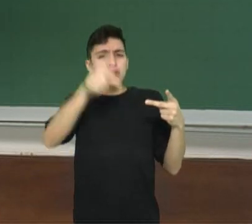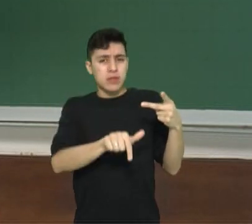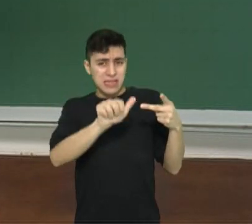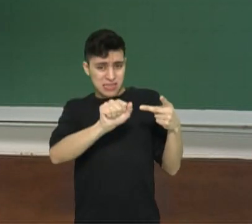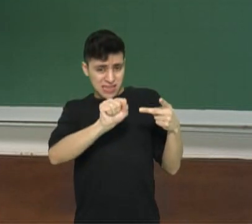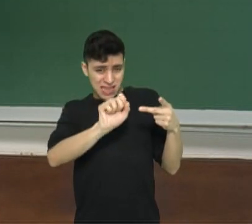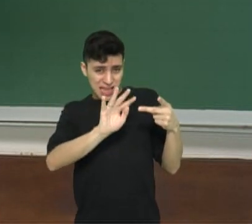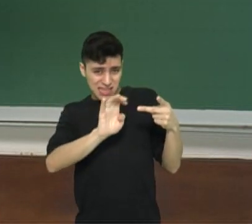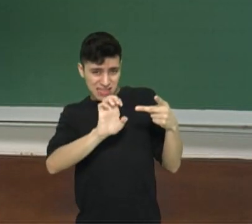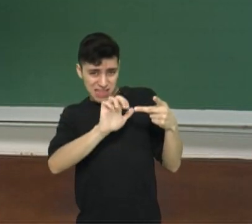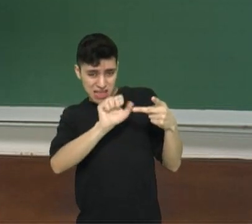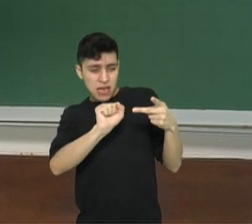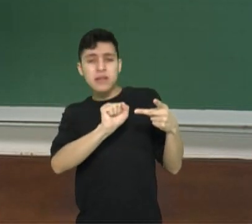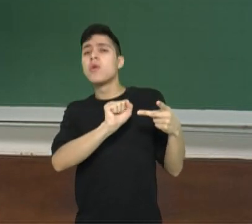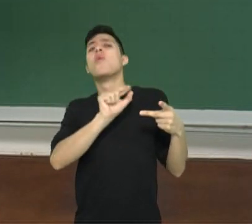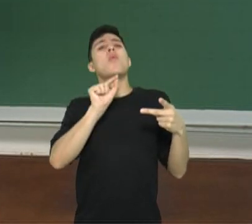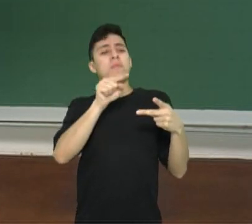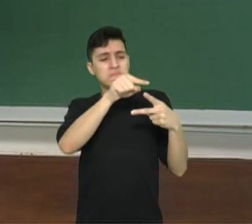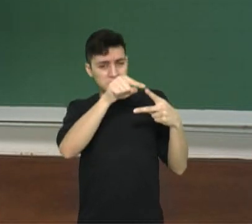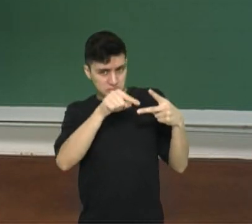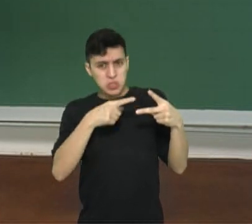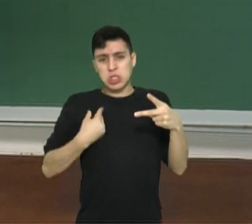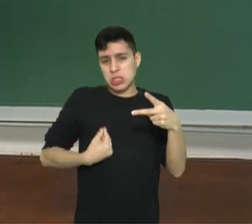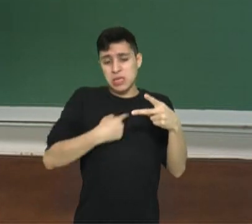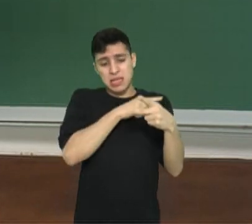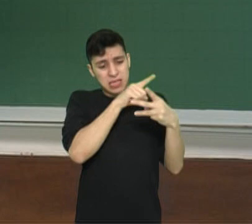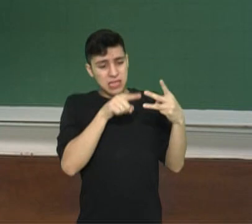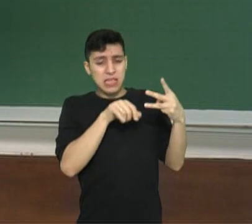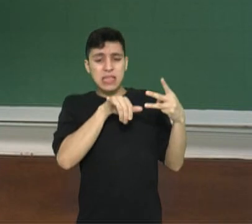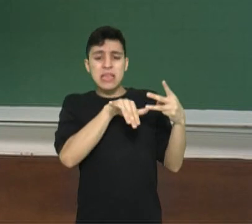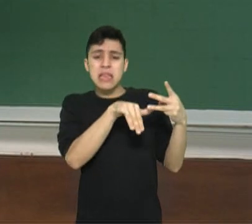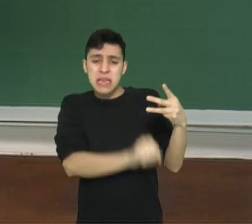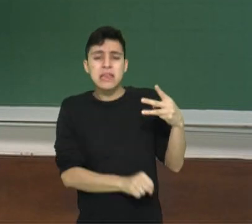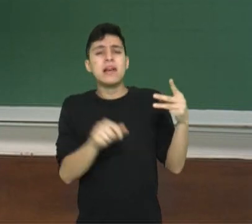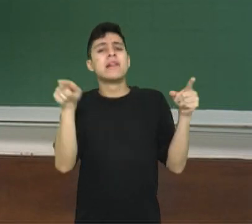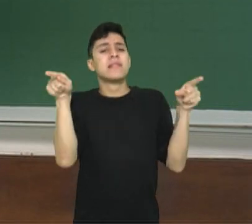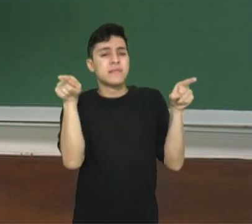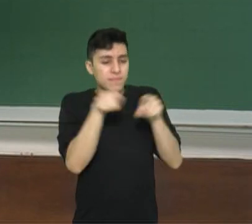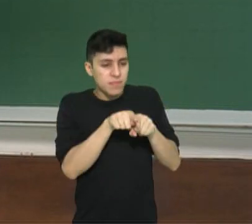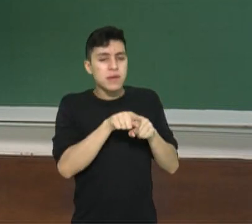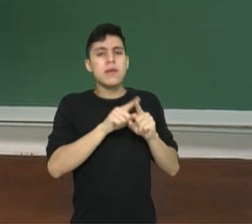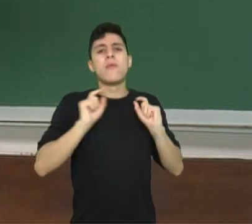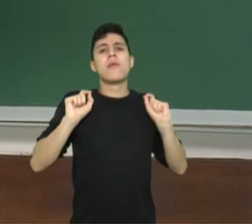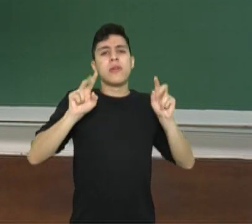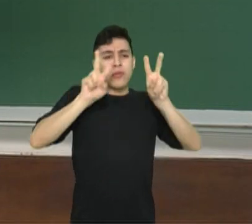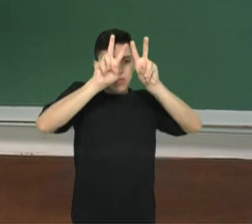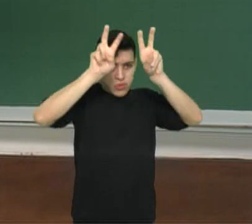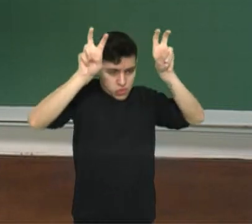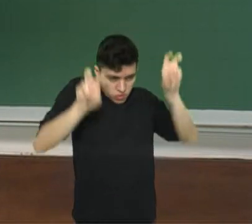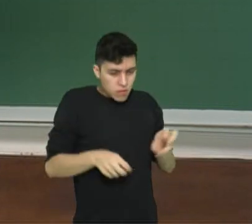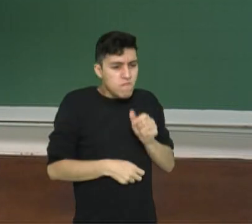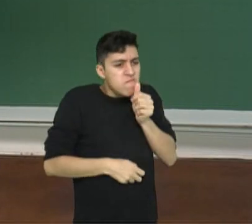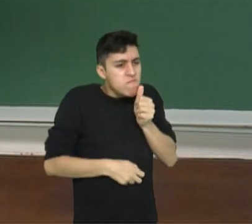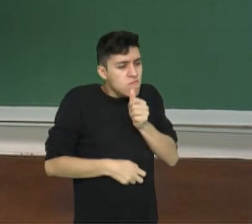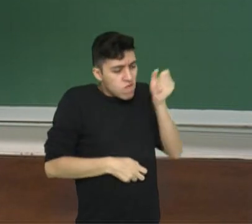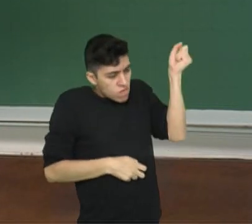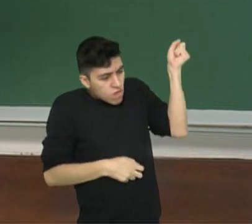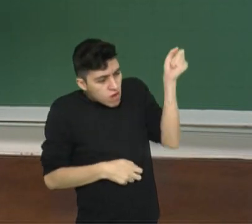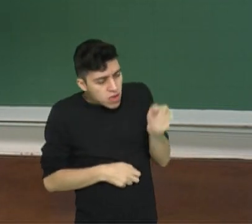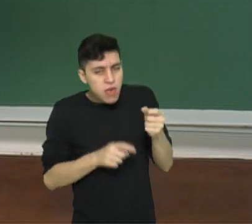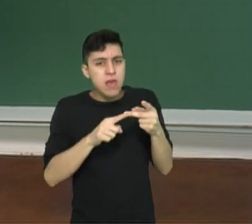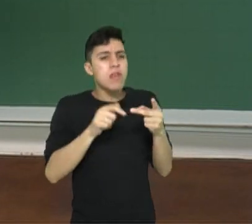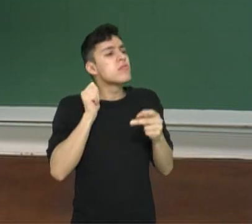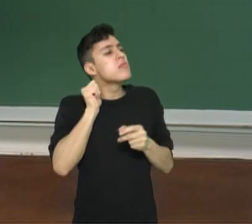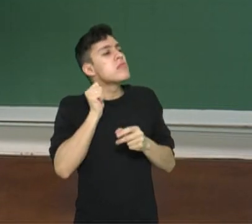astecas também vai ser presente na vida dos incas e a ideia de sacrifícios humanos e animais era uma